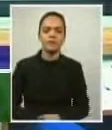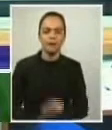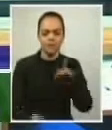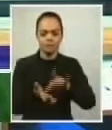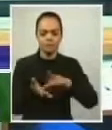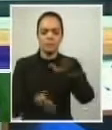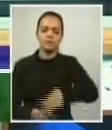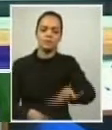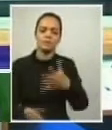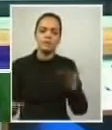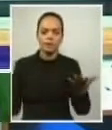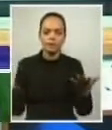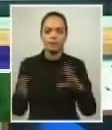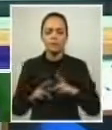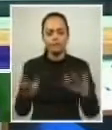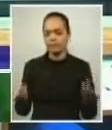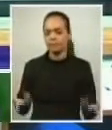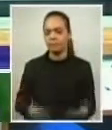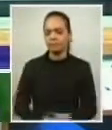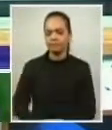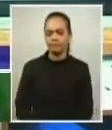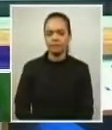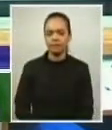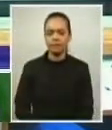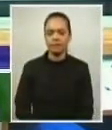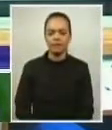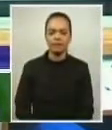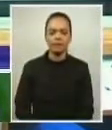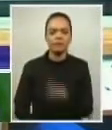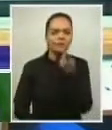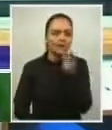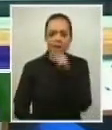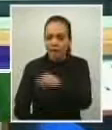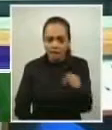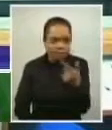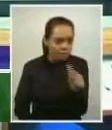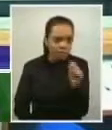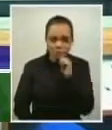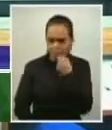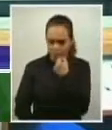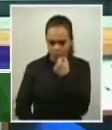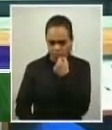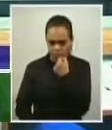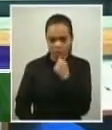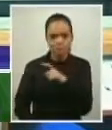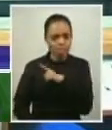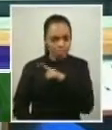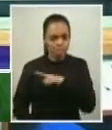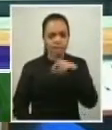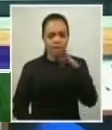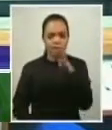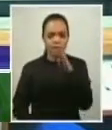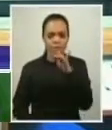realidade social era tão grande que Maria Antonieta Palmas se eles não tem pão tem brioche